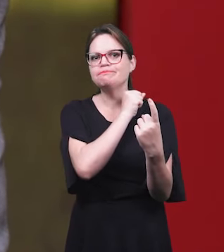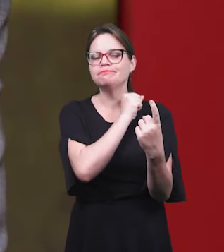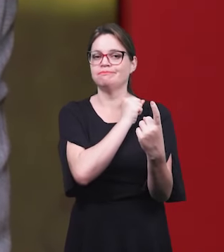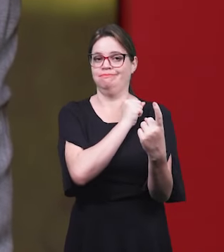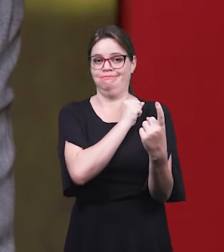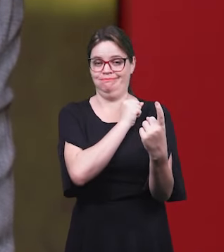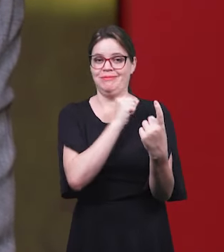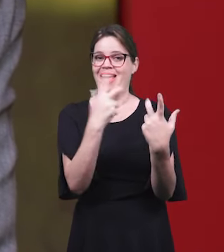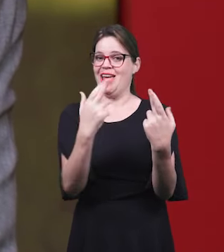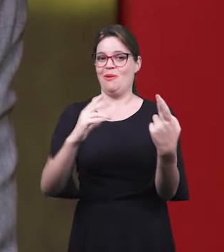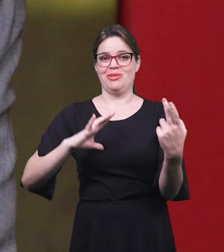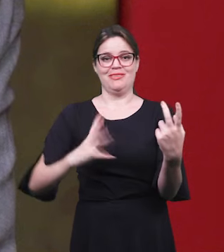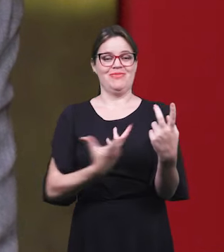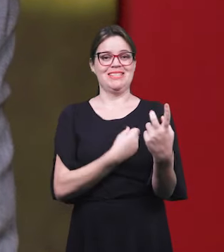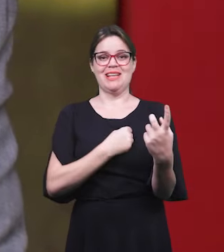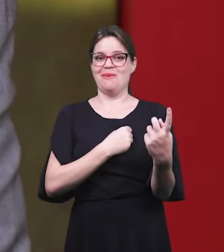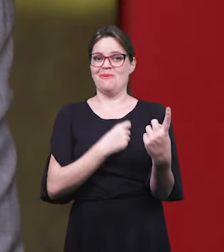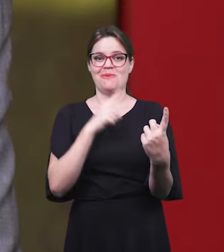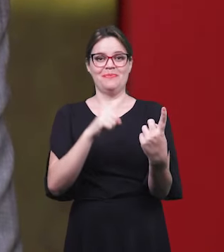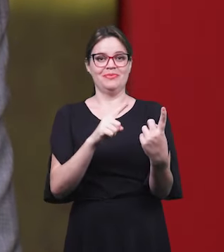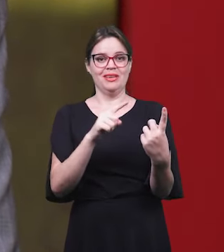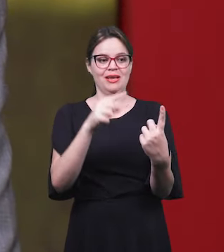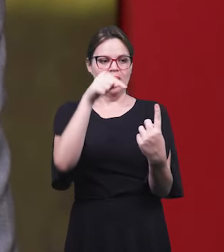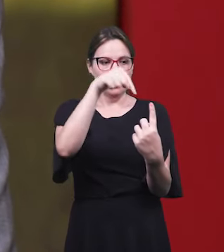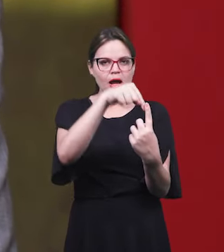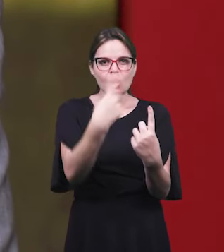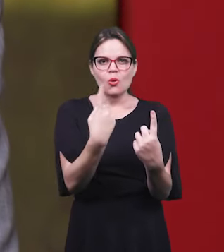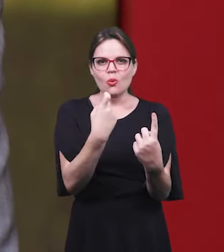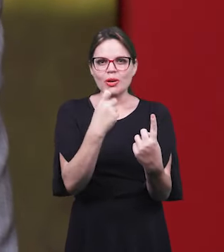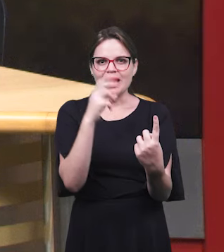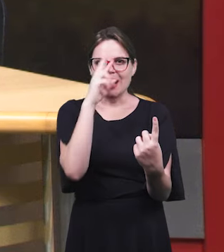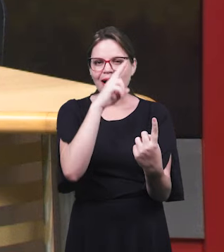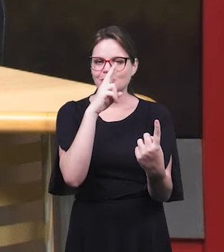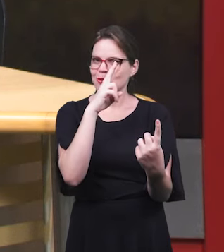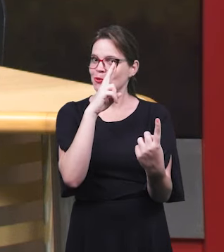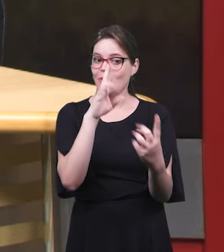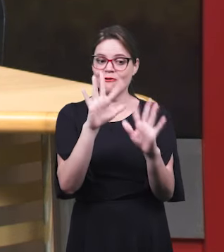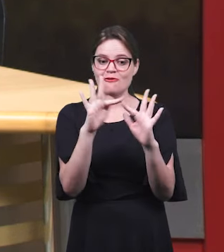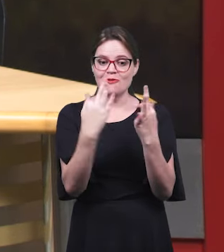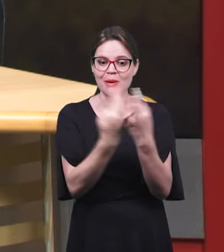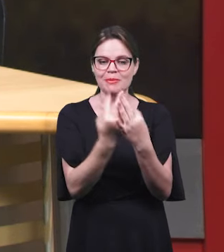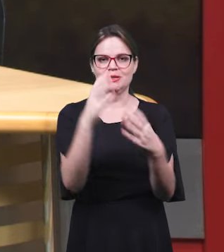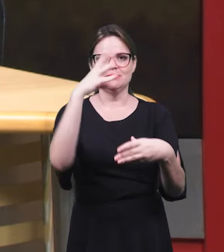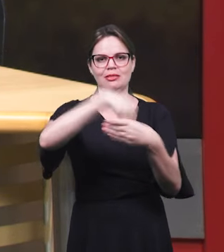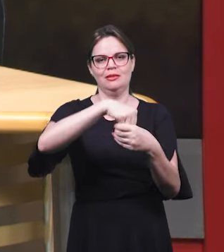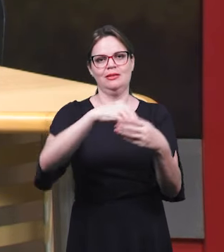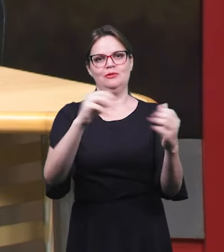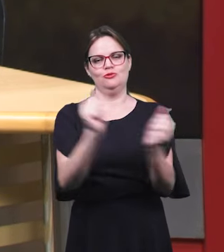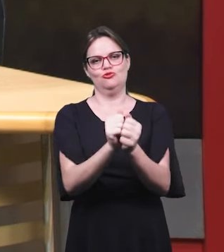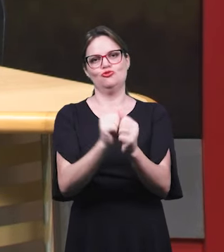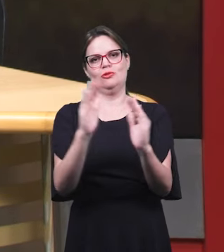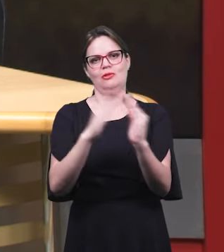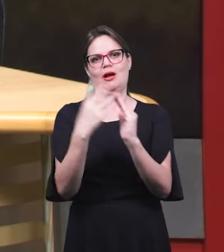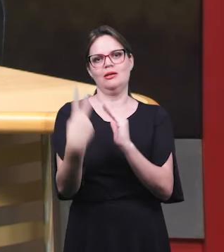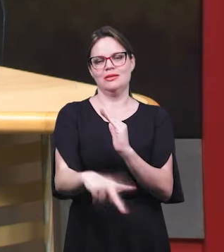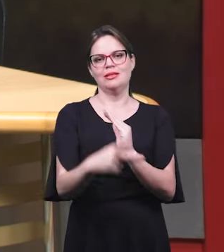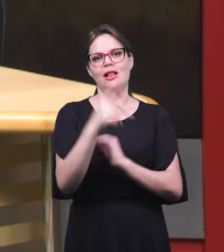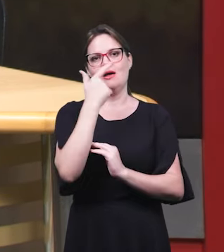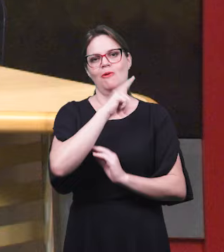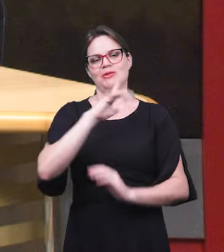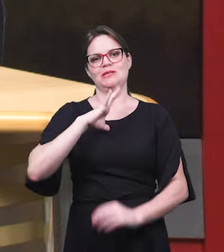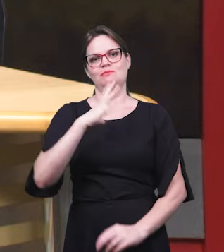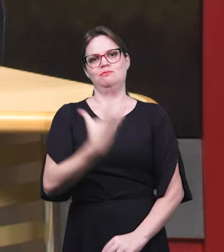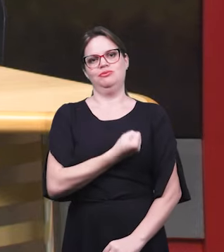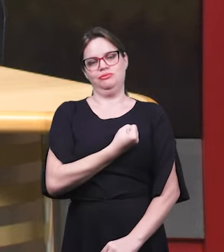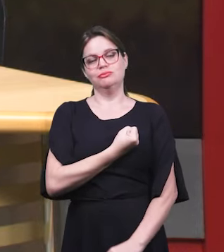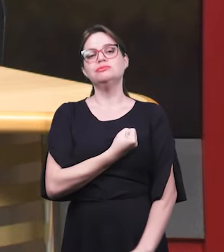interessante, não só para ela, como o Fernando falou, mas para toda a sua família. E o significado ali, né, profético do fio